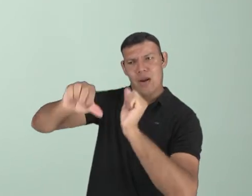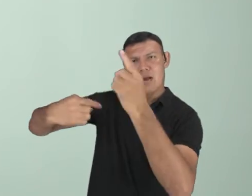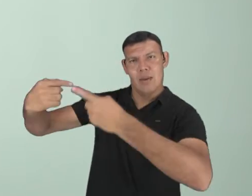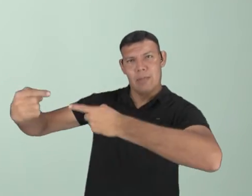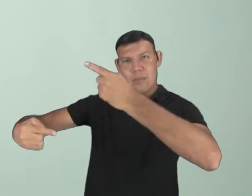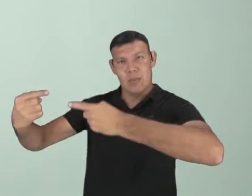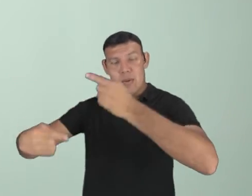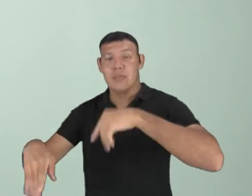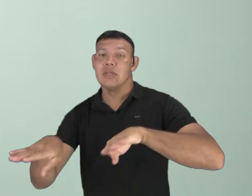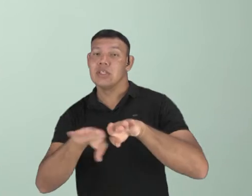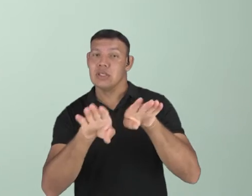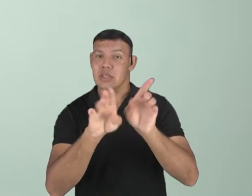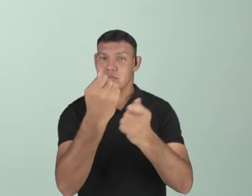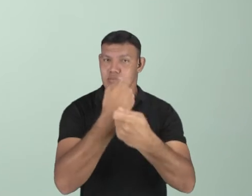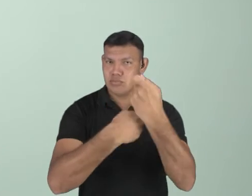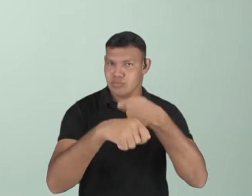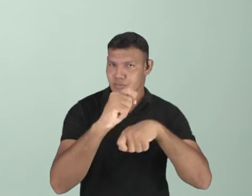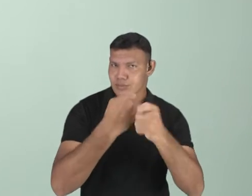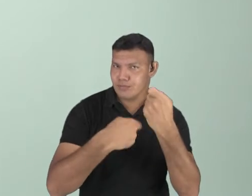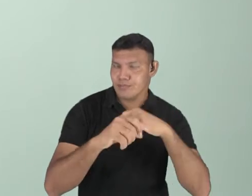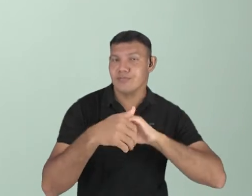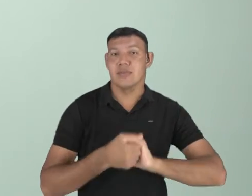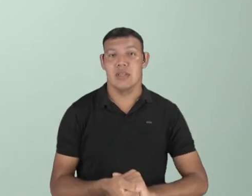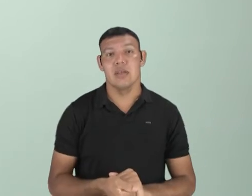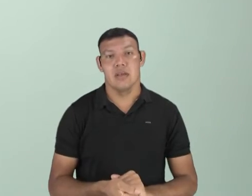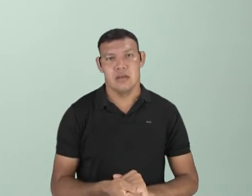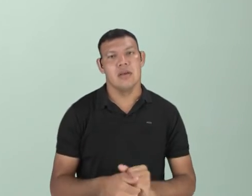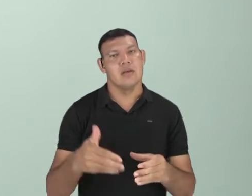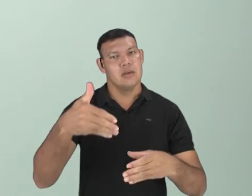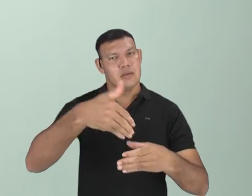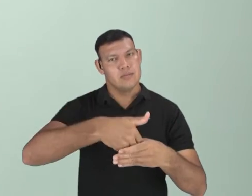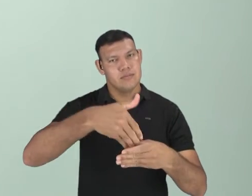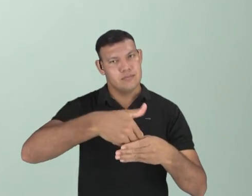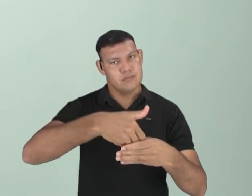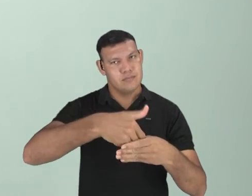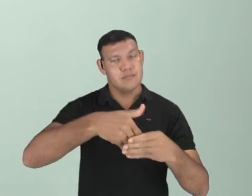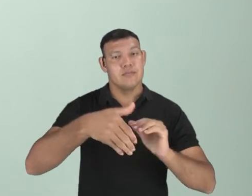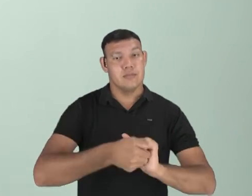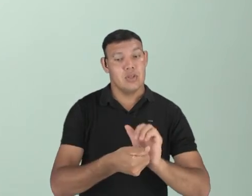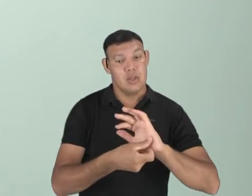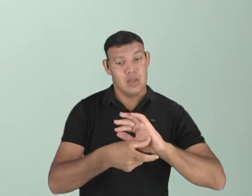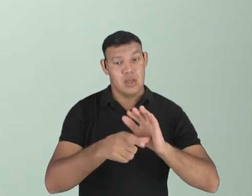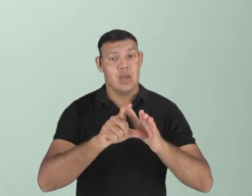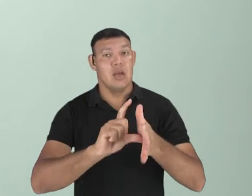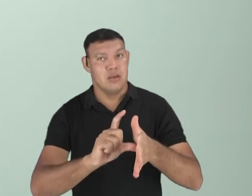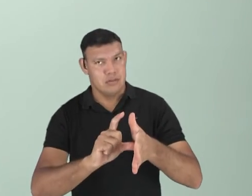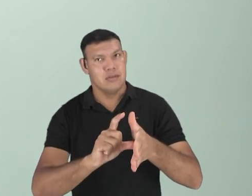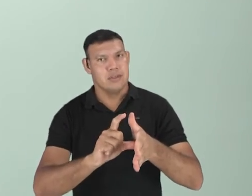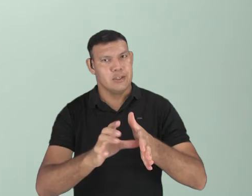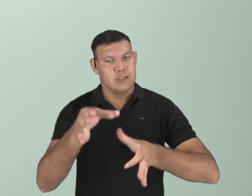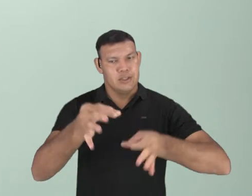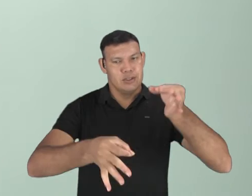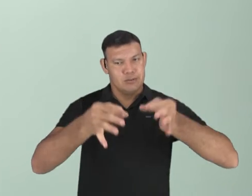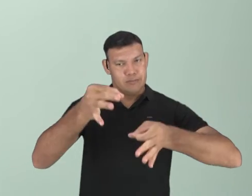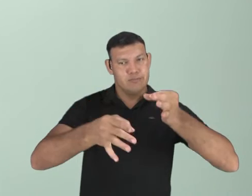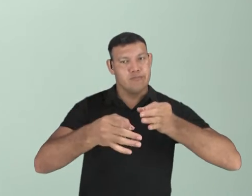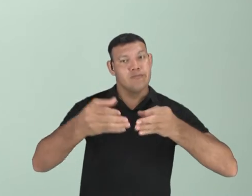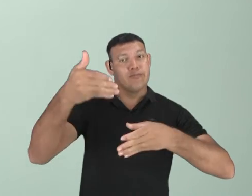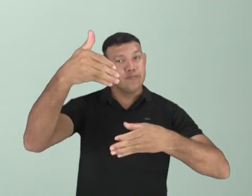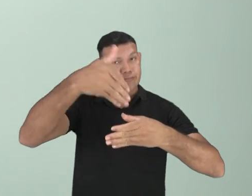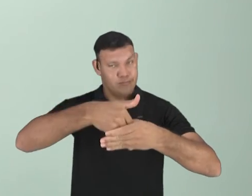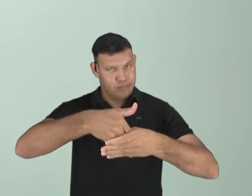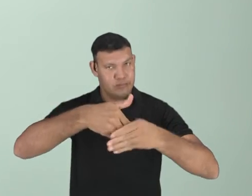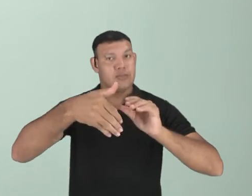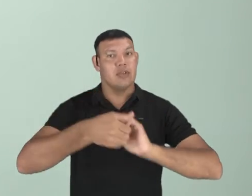e administrativas. Então, as eleições antes da justiça eleitoral no